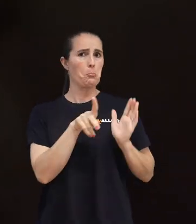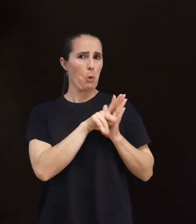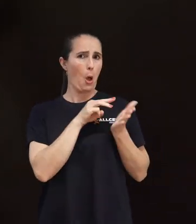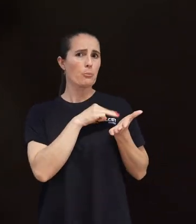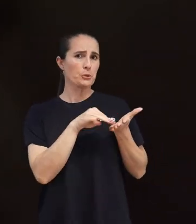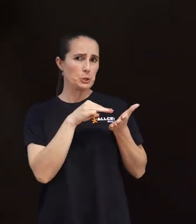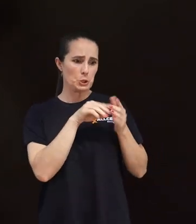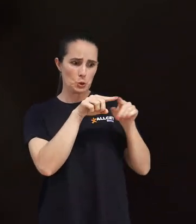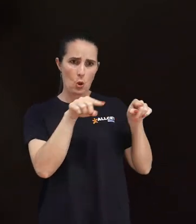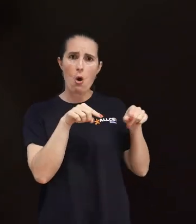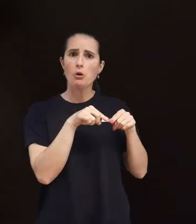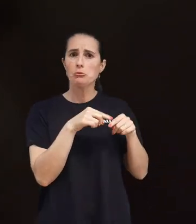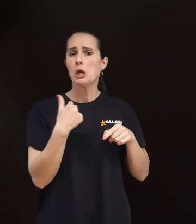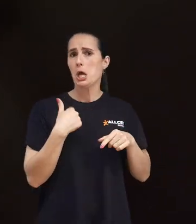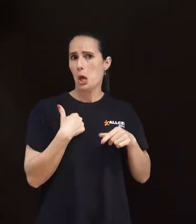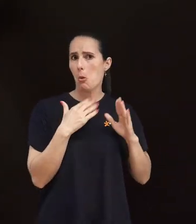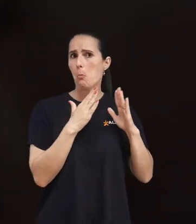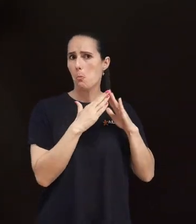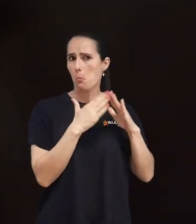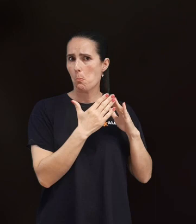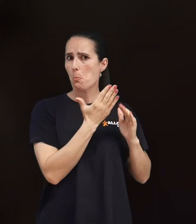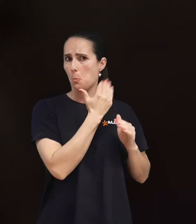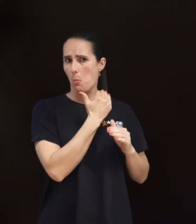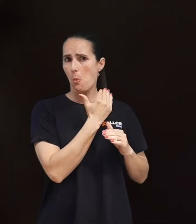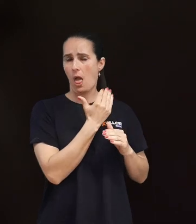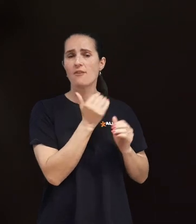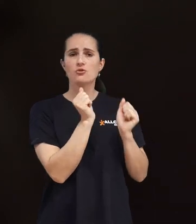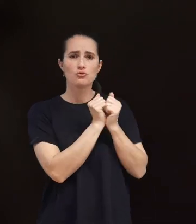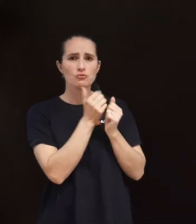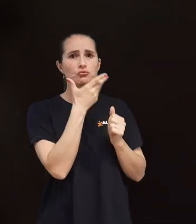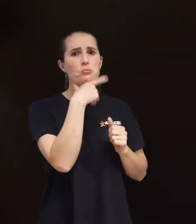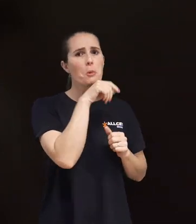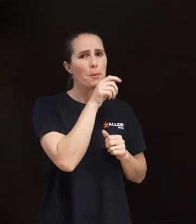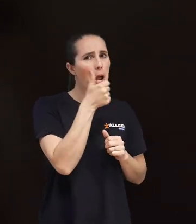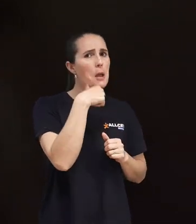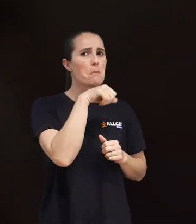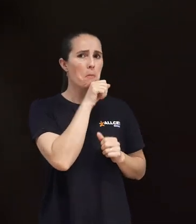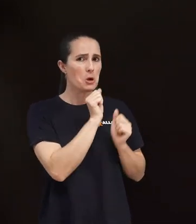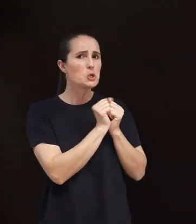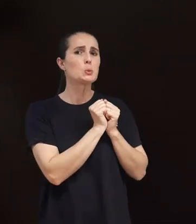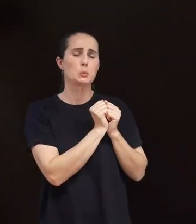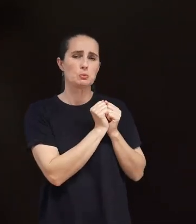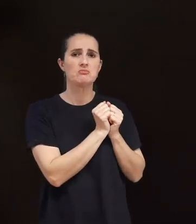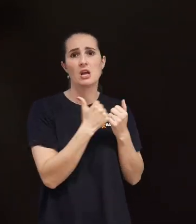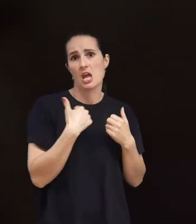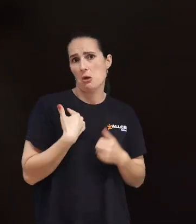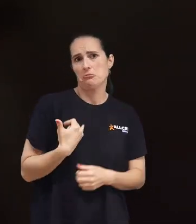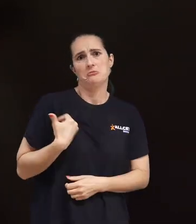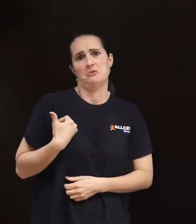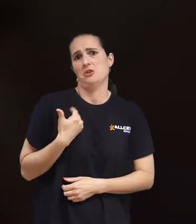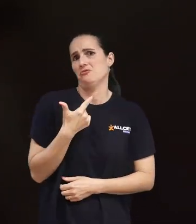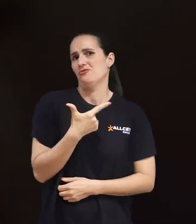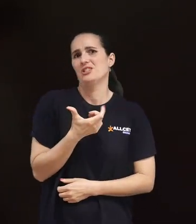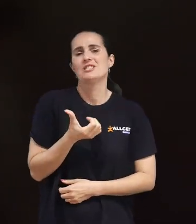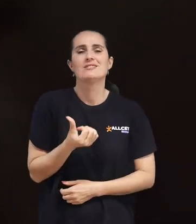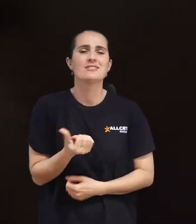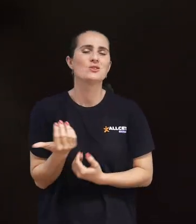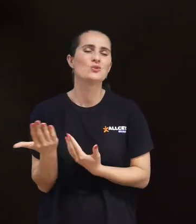escritório, eu morava com muito conforto na casa dos meus pais. Era uma mocinha, né, 26